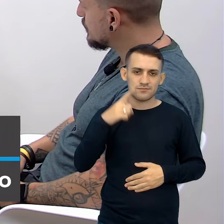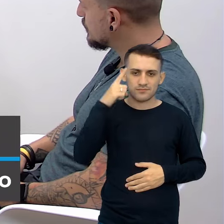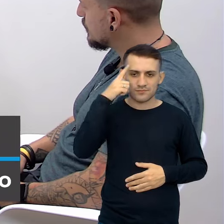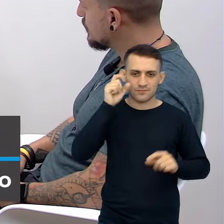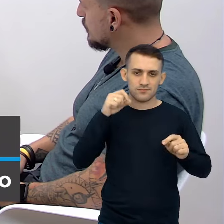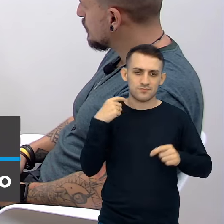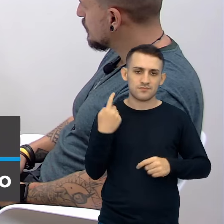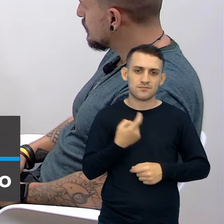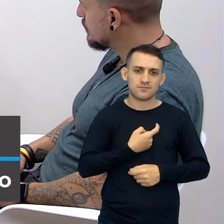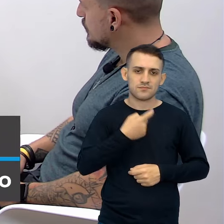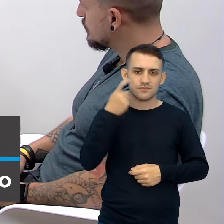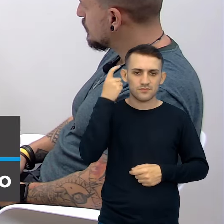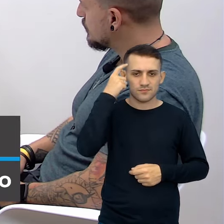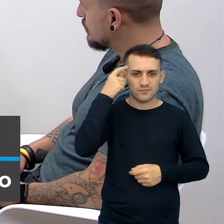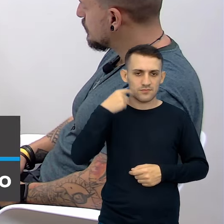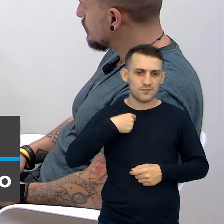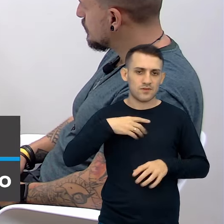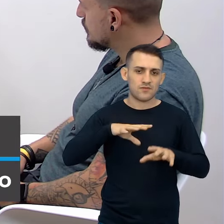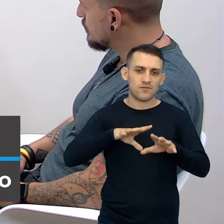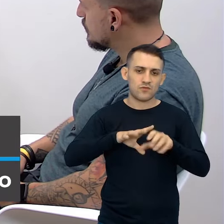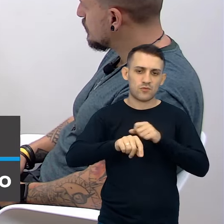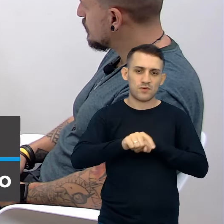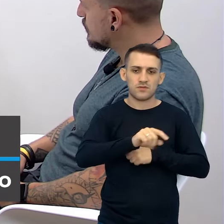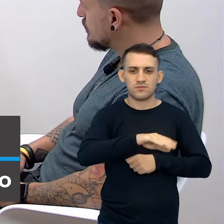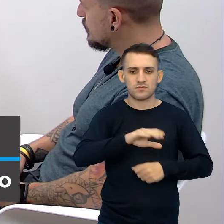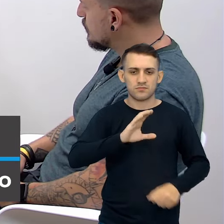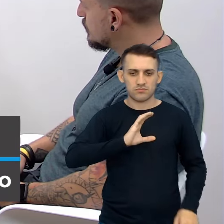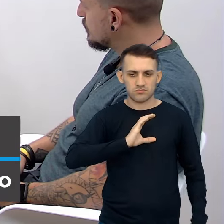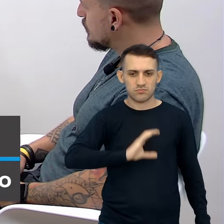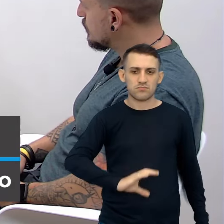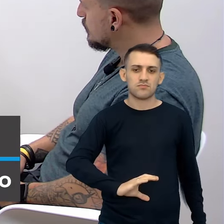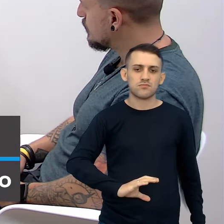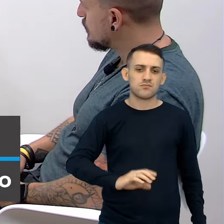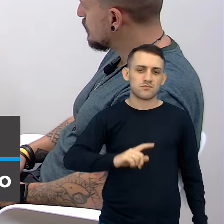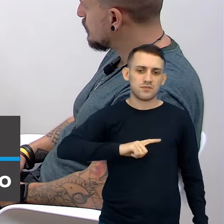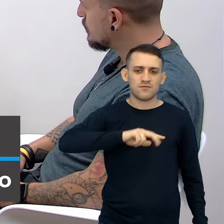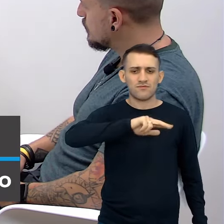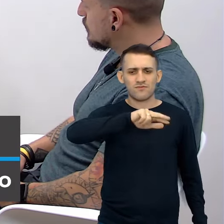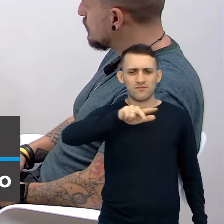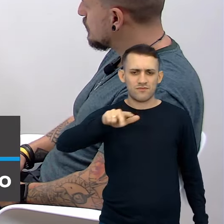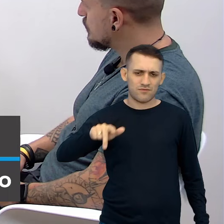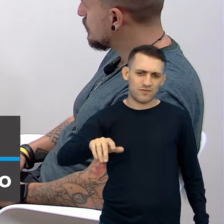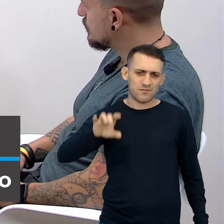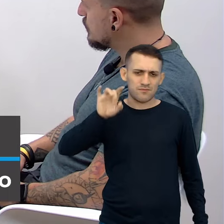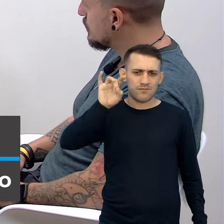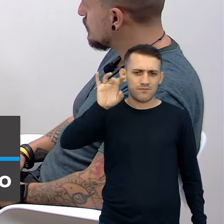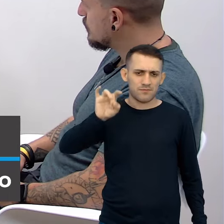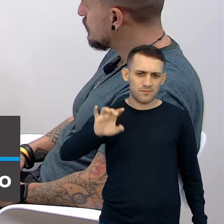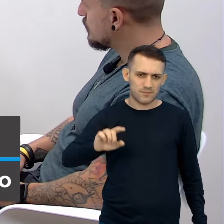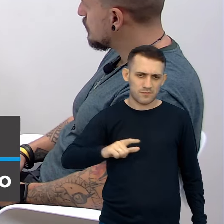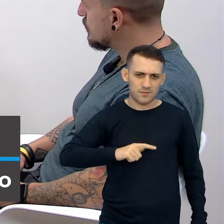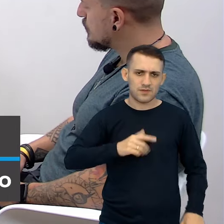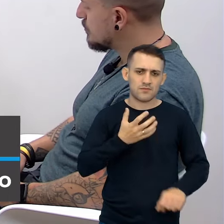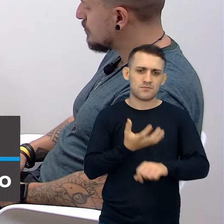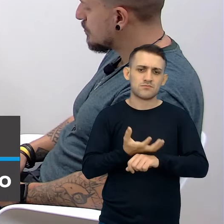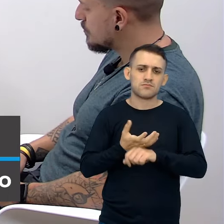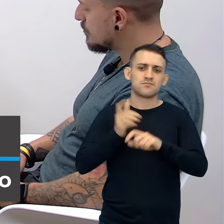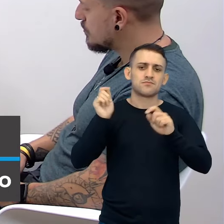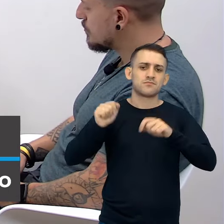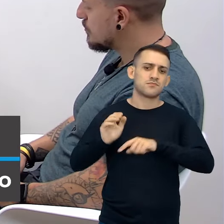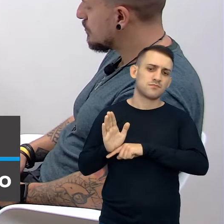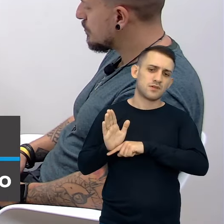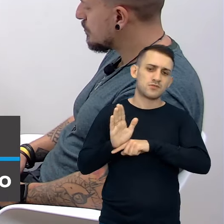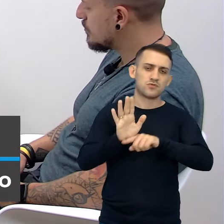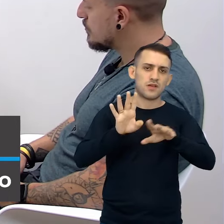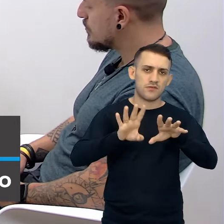pense assim, eu estou formando um cidadão com todas essas especificidades e é mais um componente que vai colaborar para